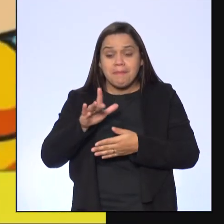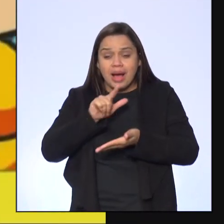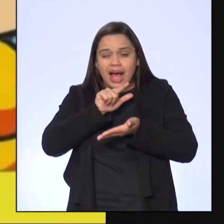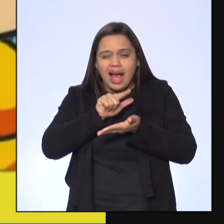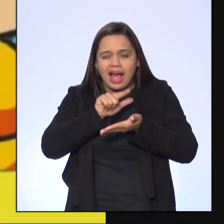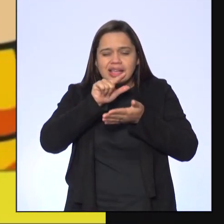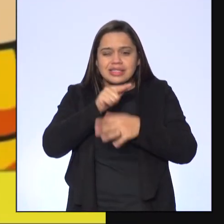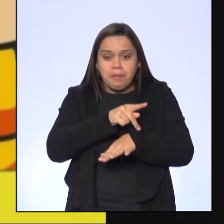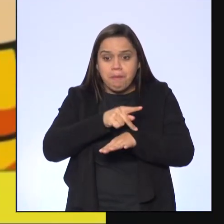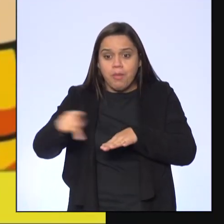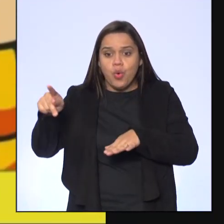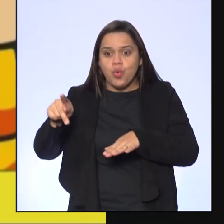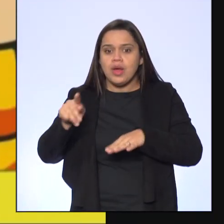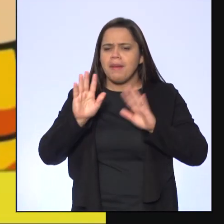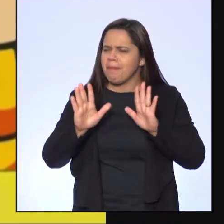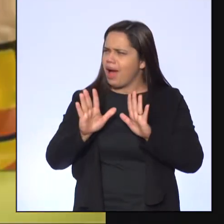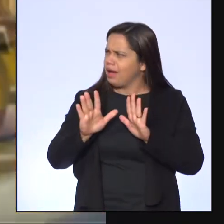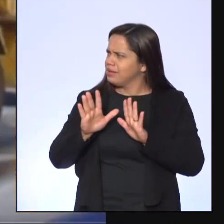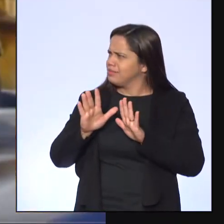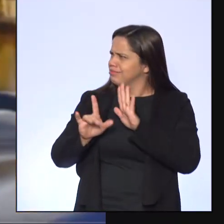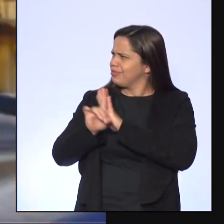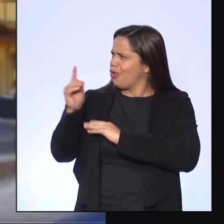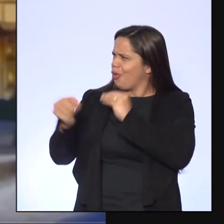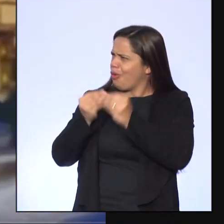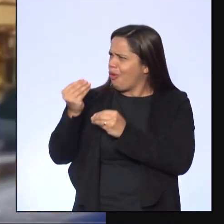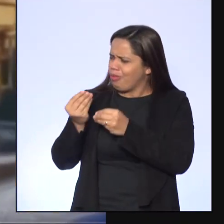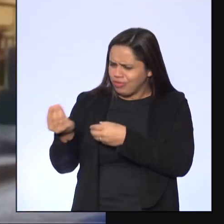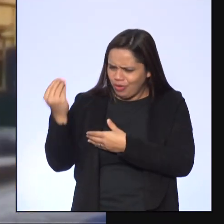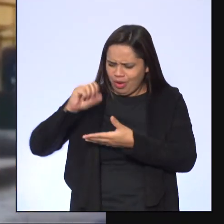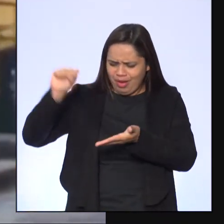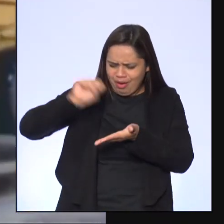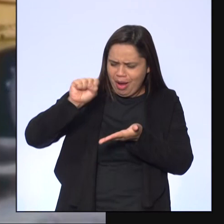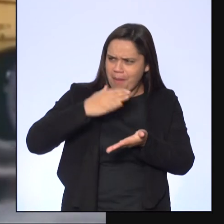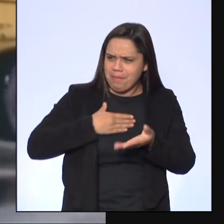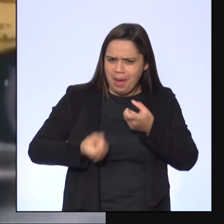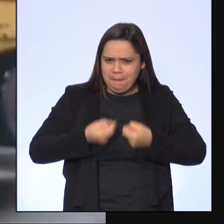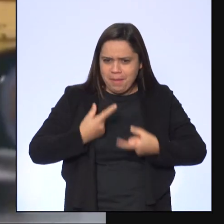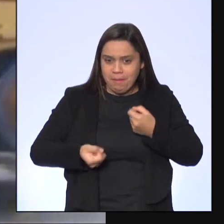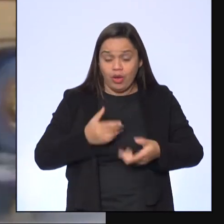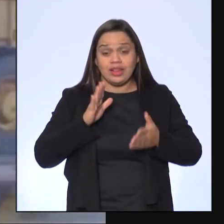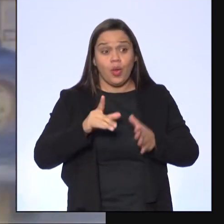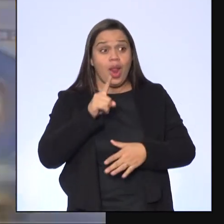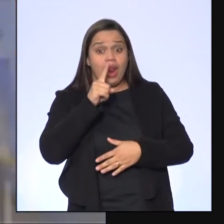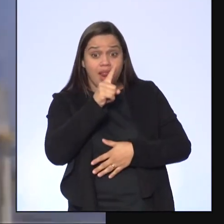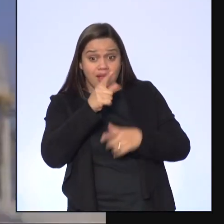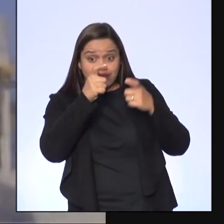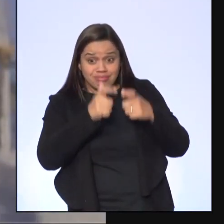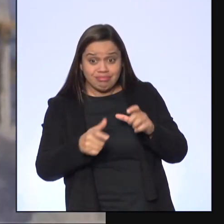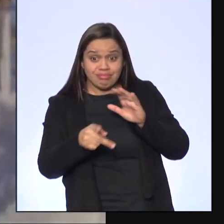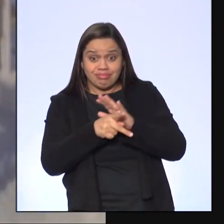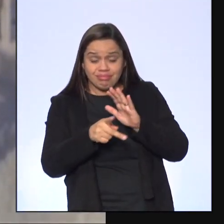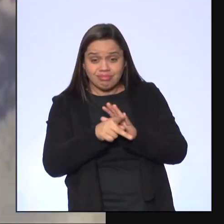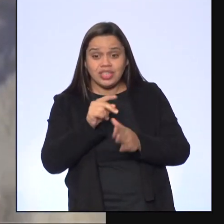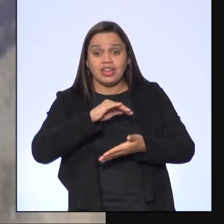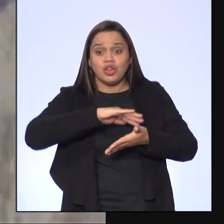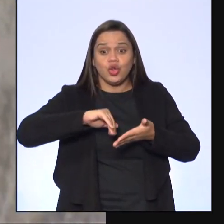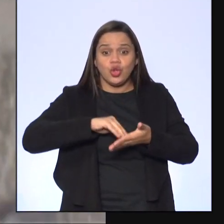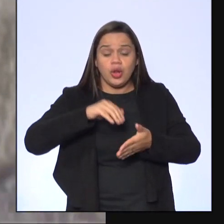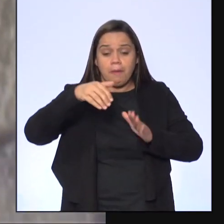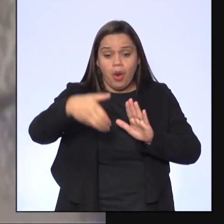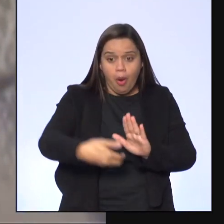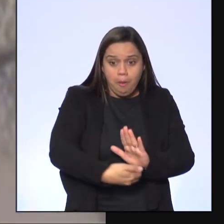Mas como só chegou até a minha pipoca? Na salina, o sal bruto é retirado por máquinas e levado para a